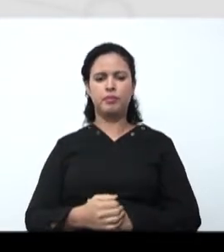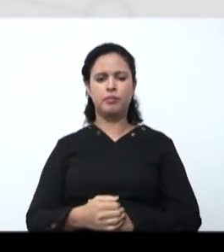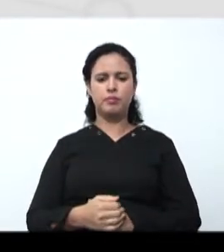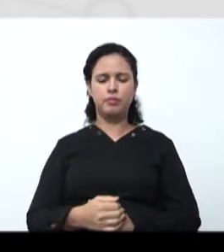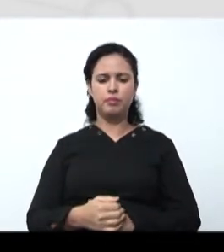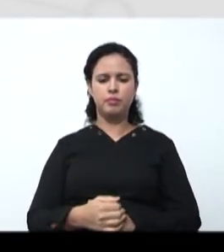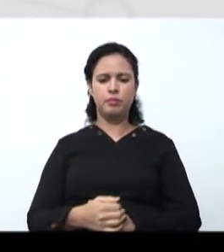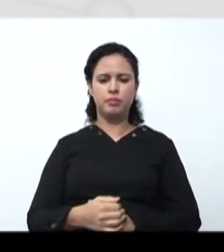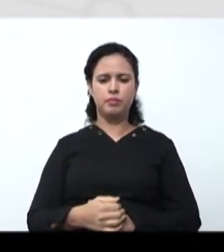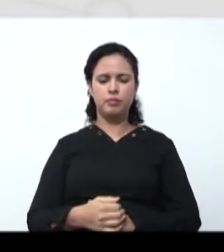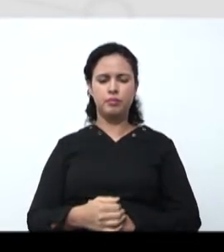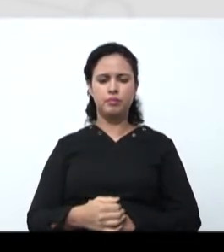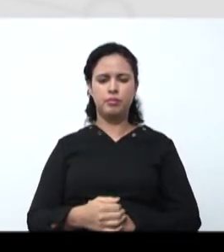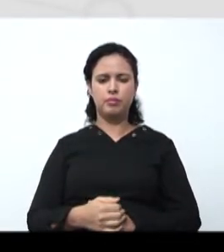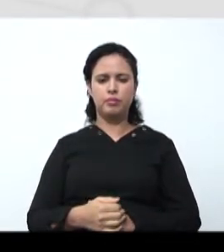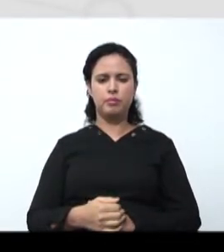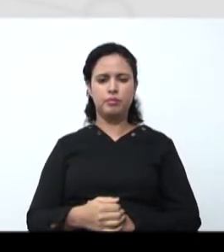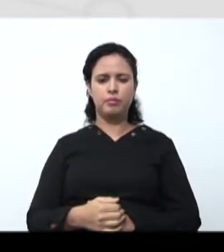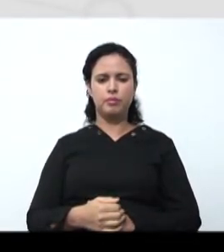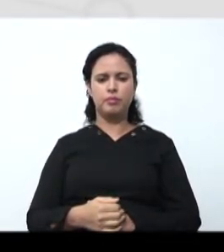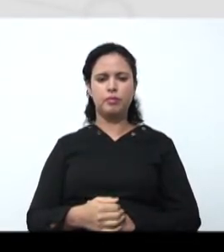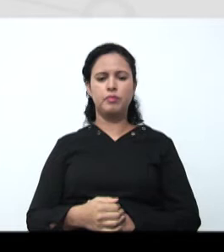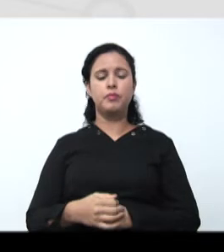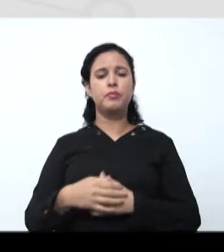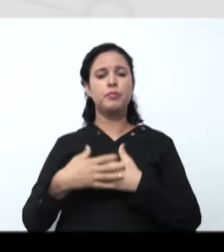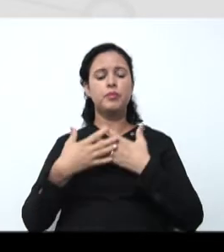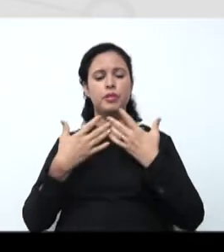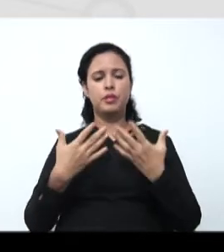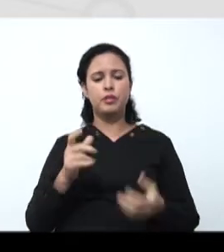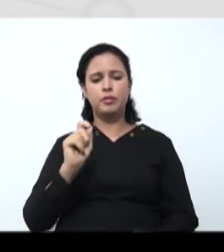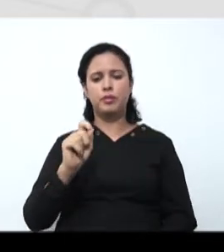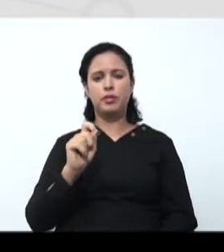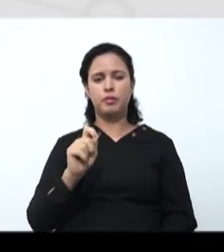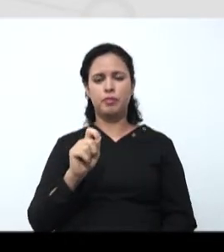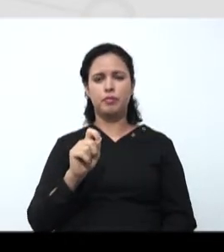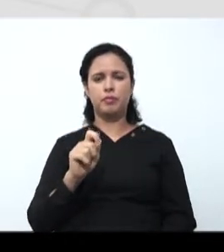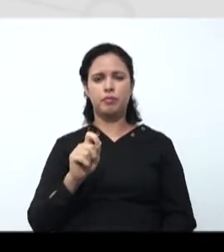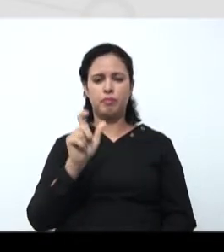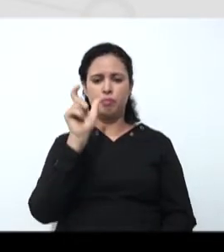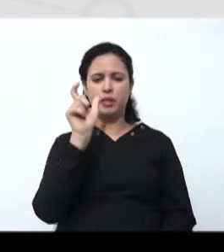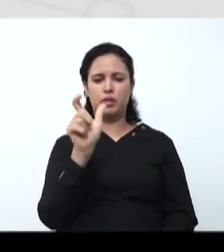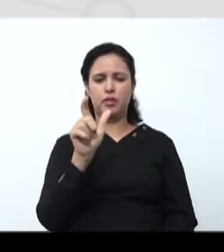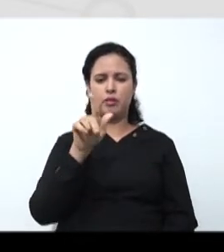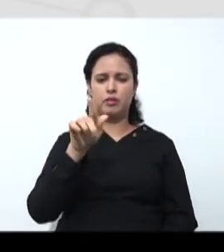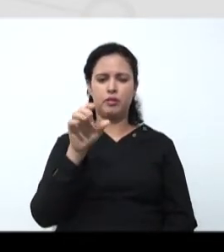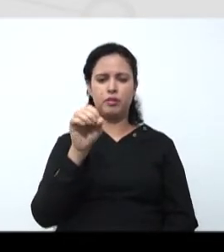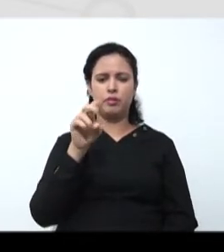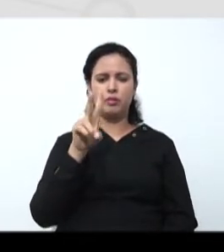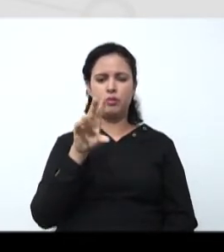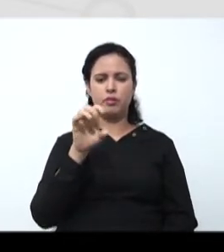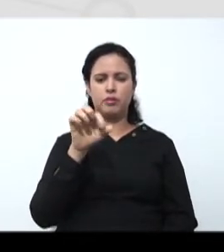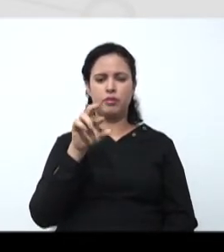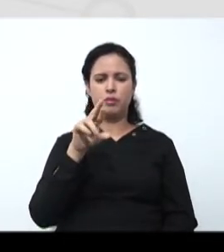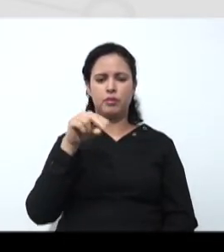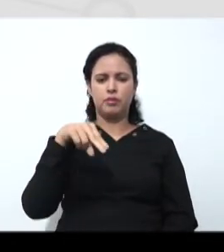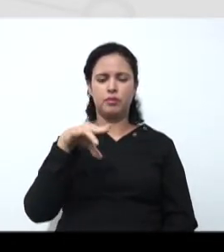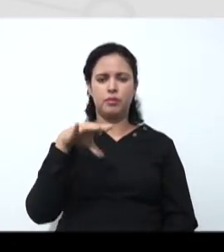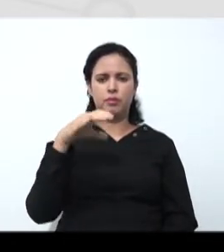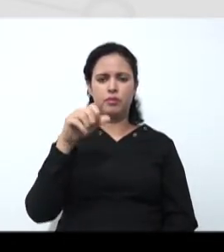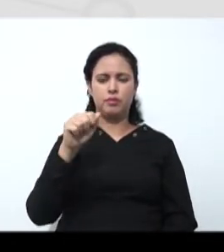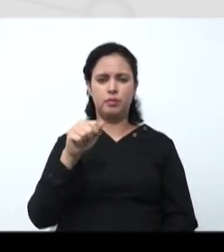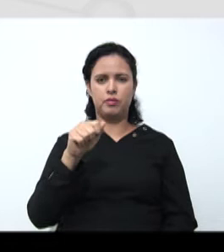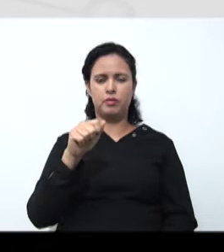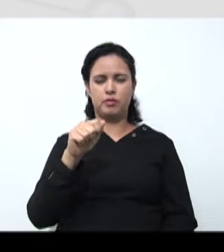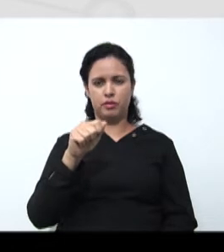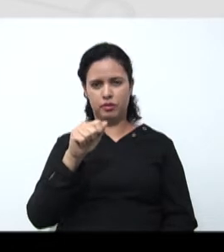eu chamo a atenção a vocês a esse significado de governança. Governança em organizações de natureza cooperativa,